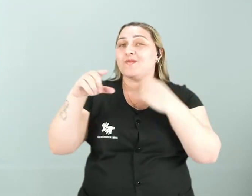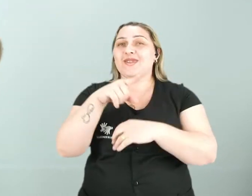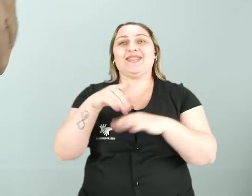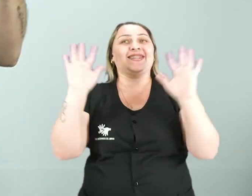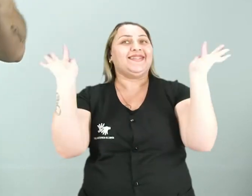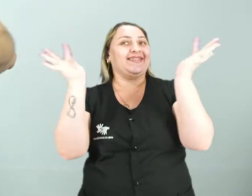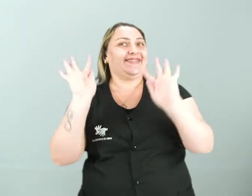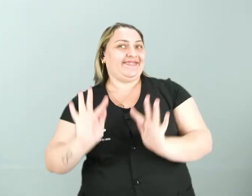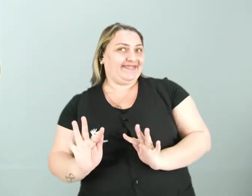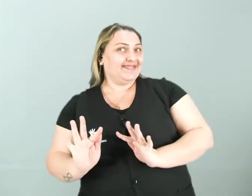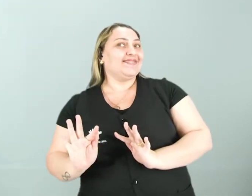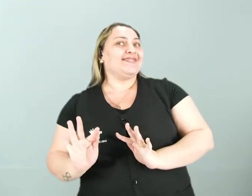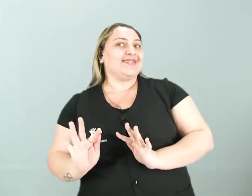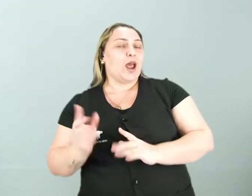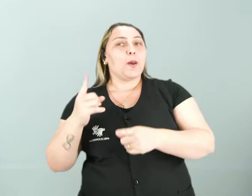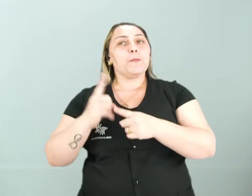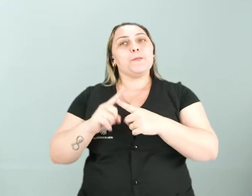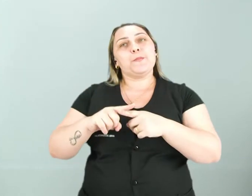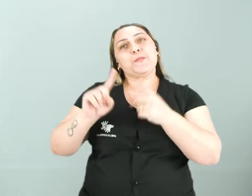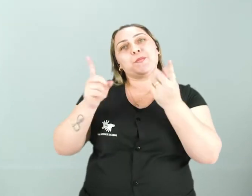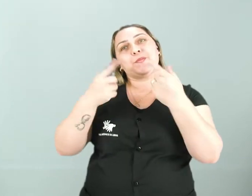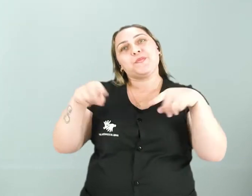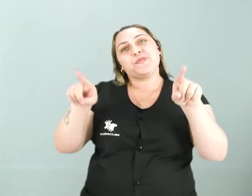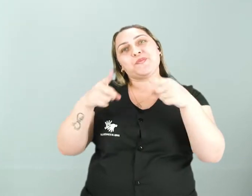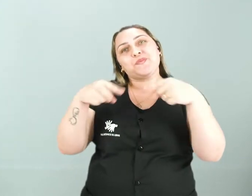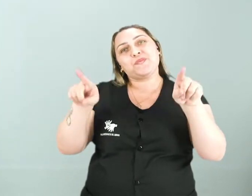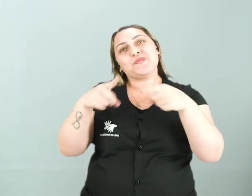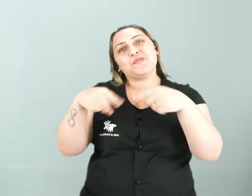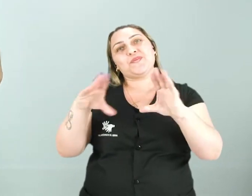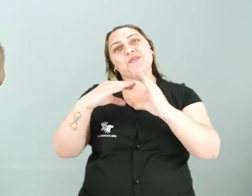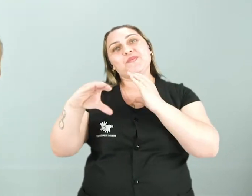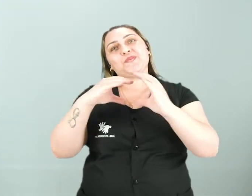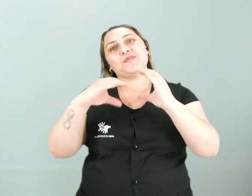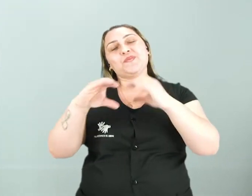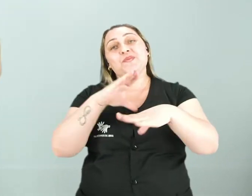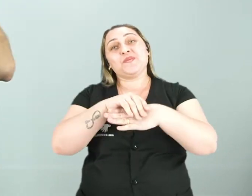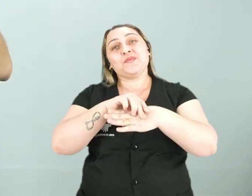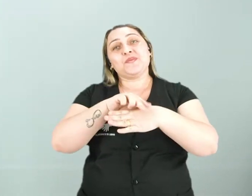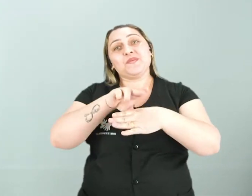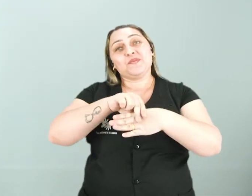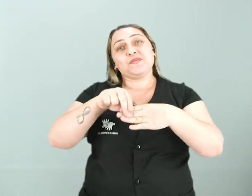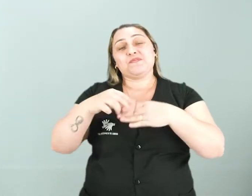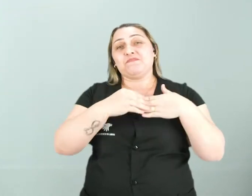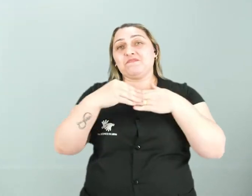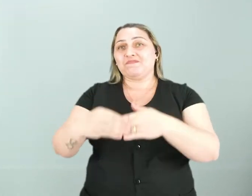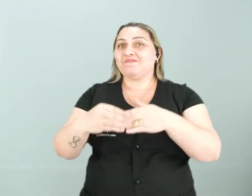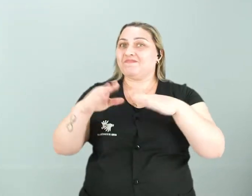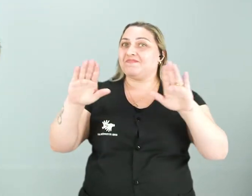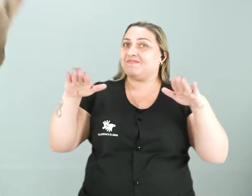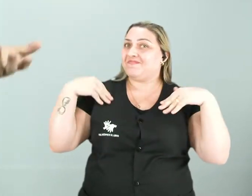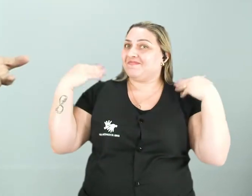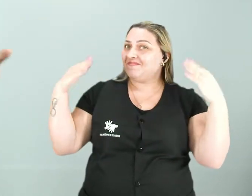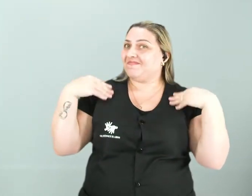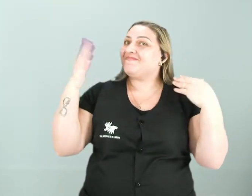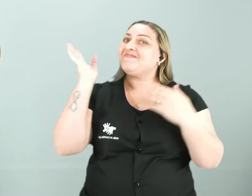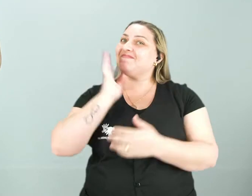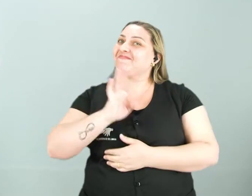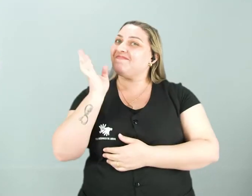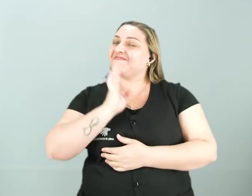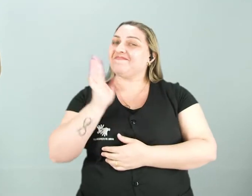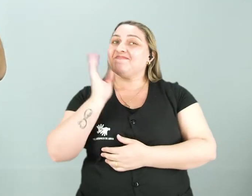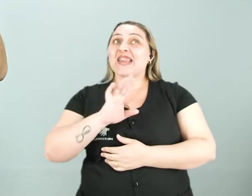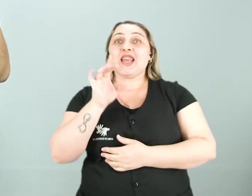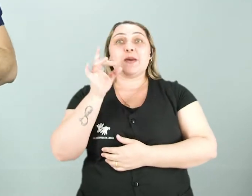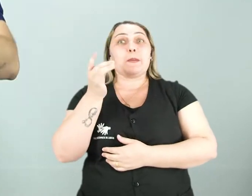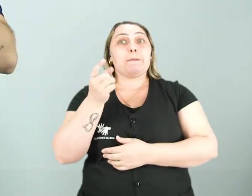fica bastante feliz, porque a música, né, o cordel cantado, ele traz alegria, né, ele traz uma coisa legal.